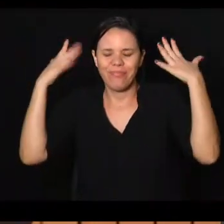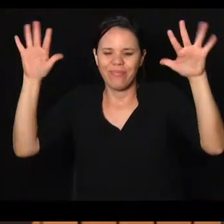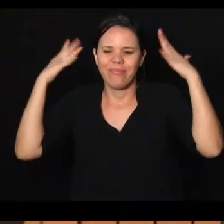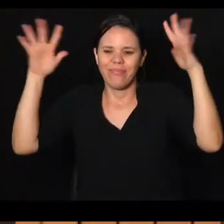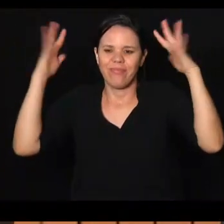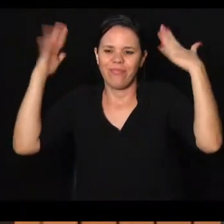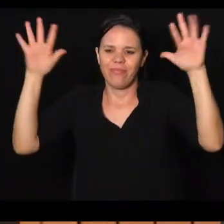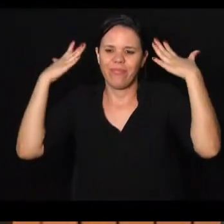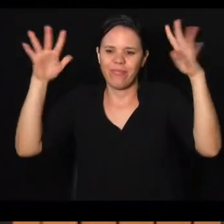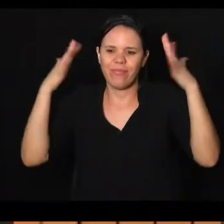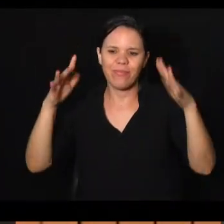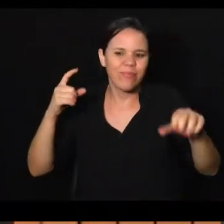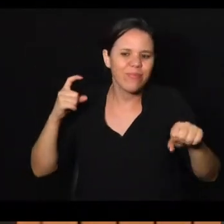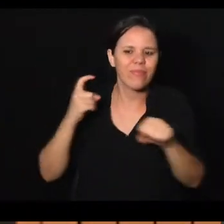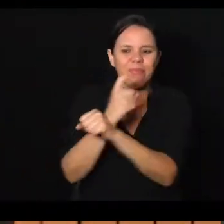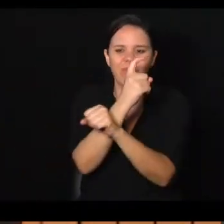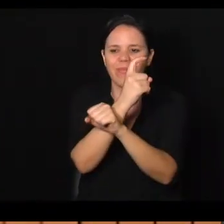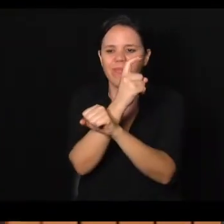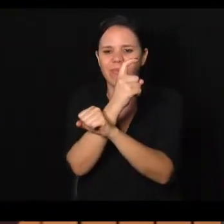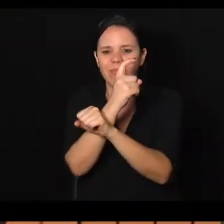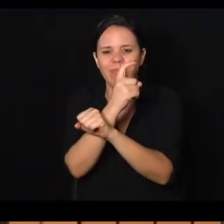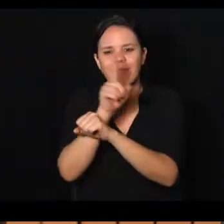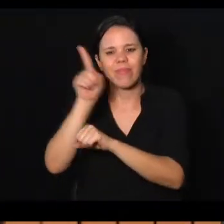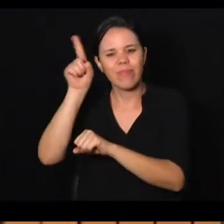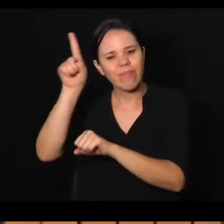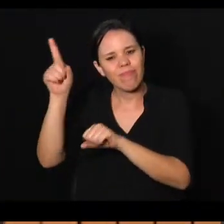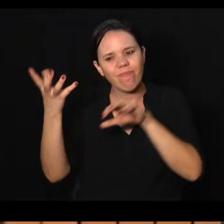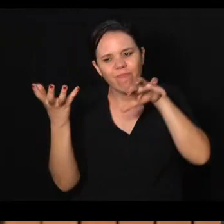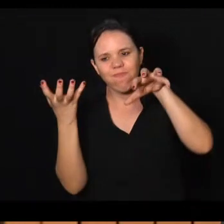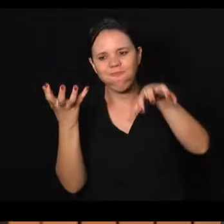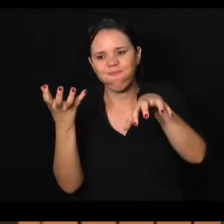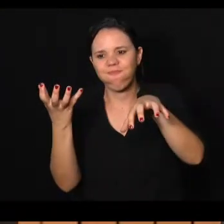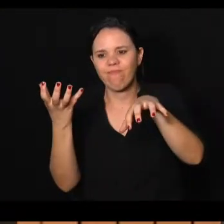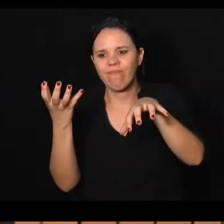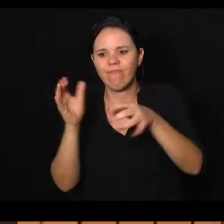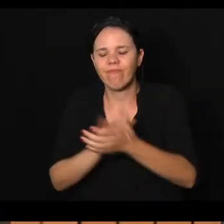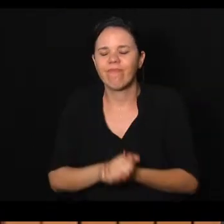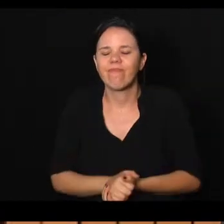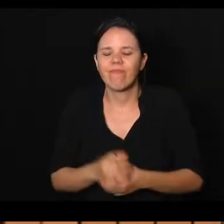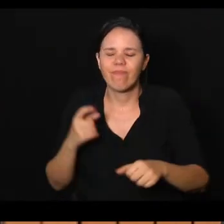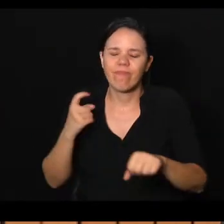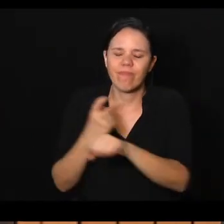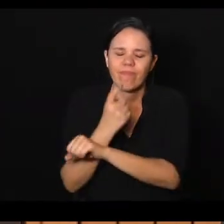Quando nós descobrimos aquilo no Congresso Nacional,